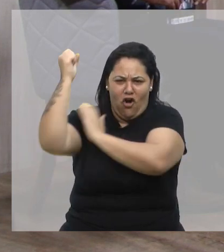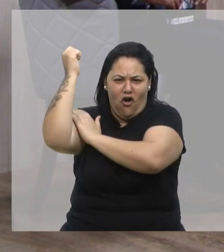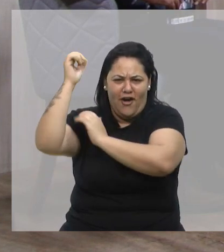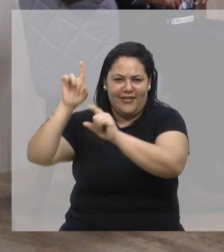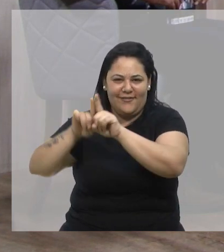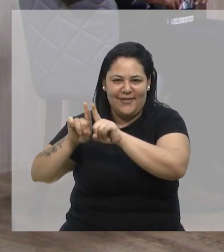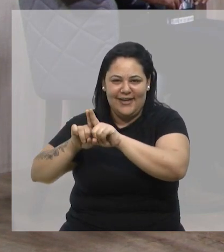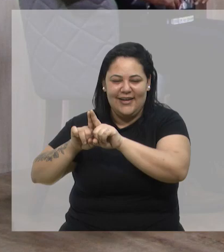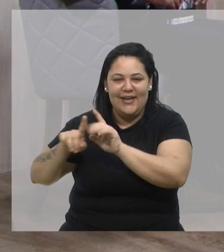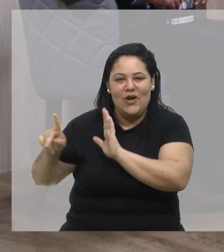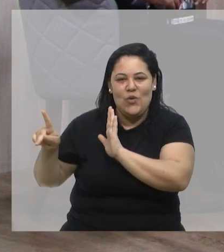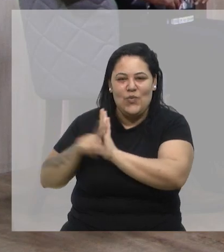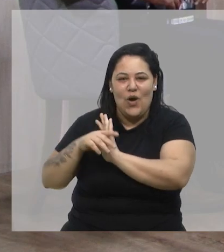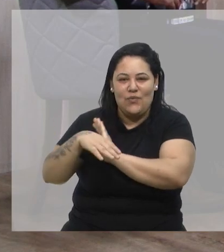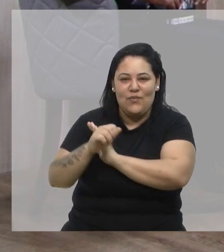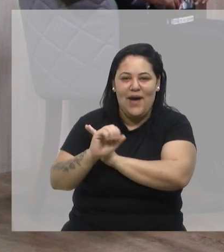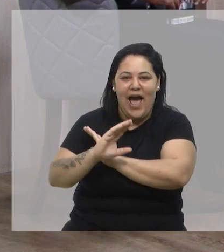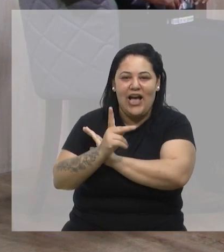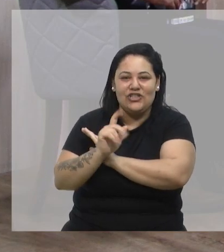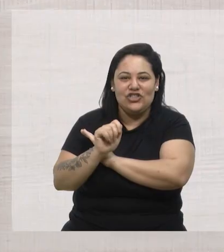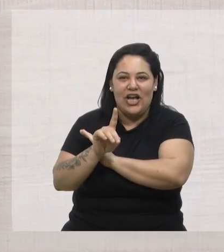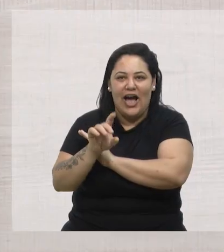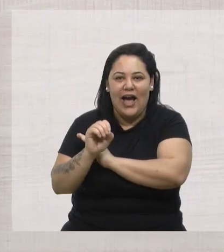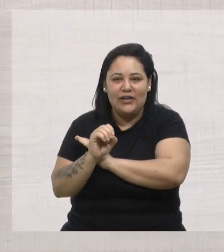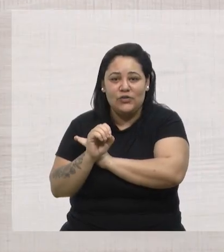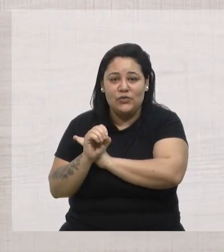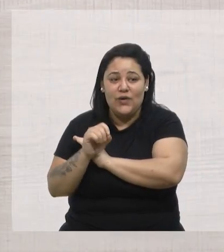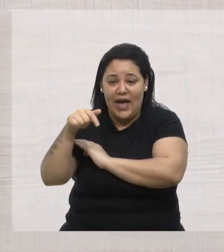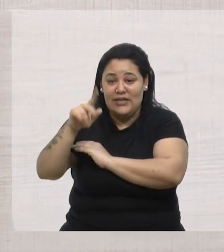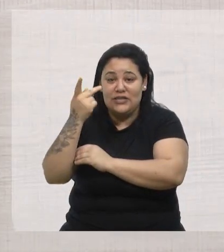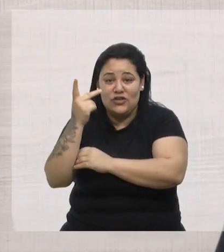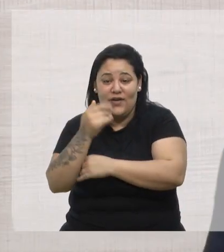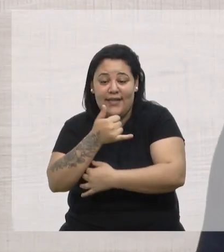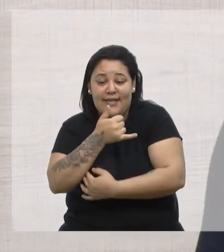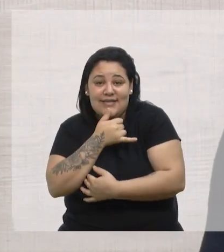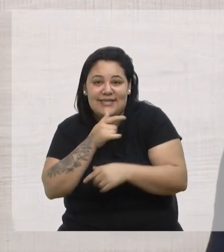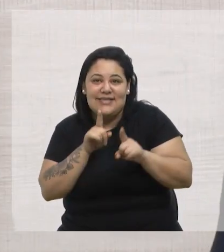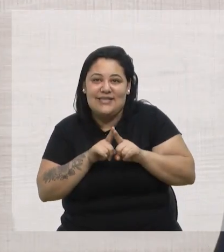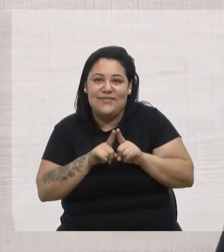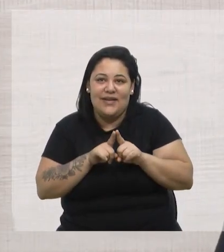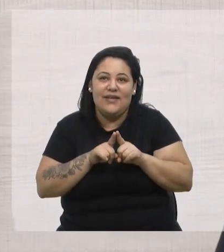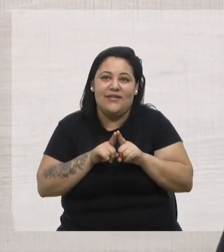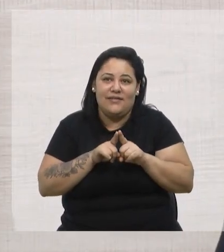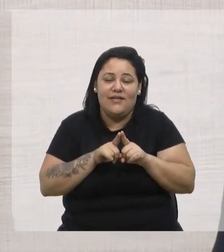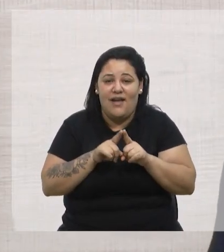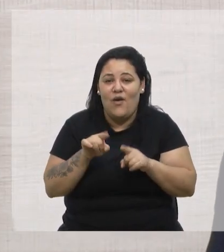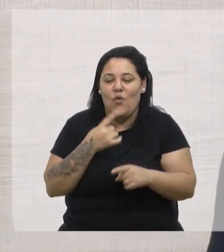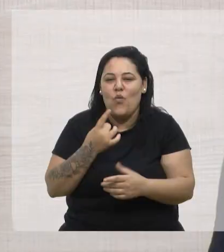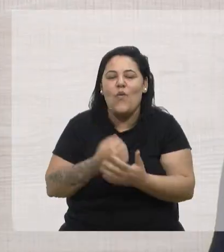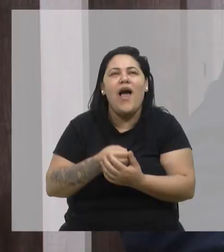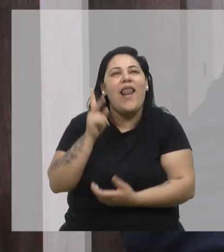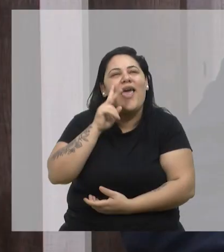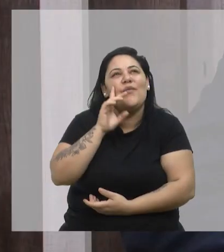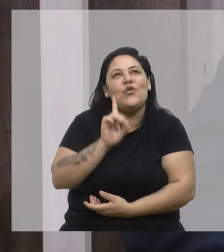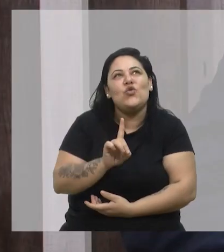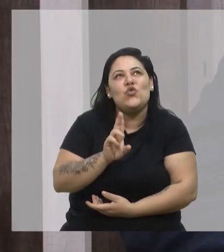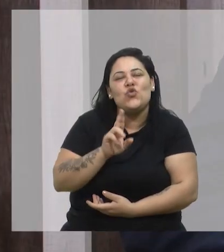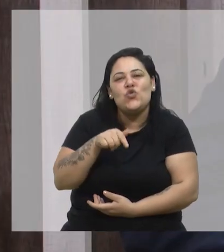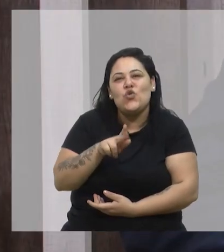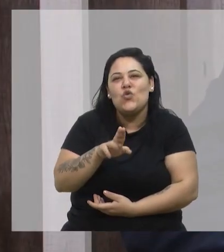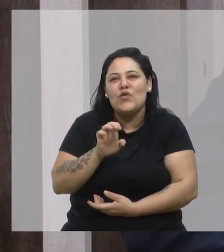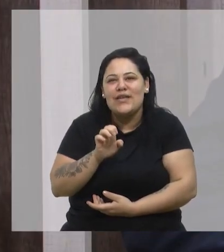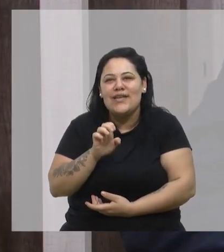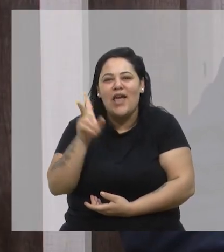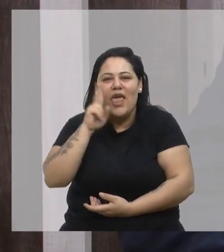O próprio quadrinho do Machado, A Era da Tristeza, é um drama. Eu lembro do Duque, eu lembro